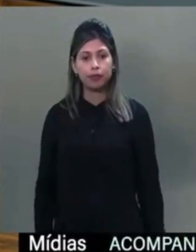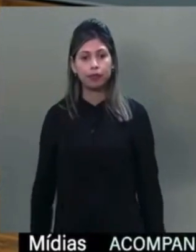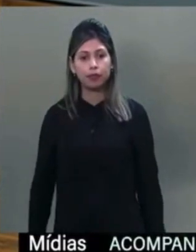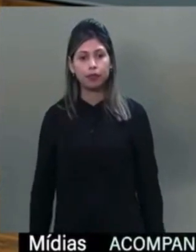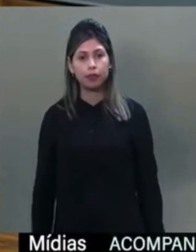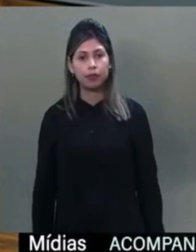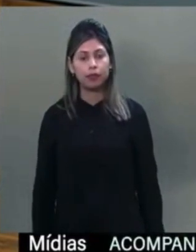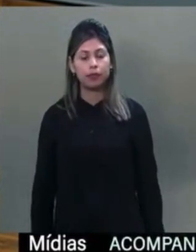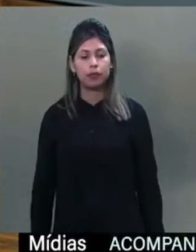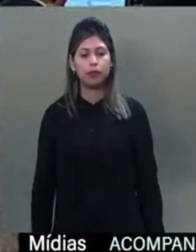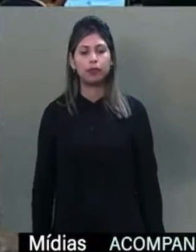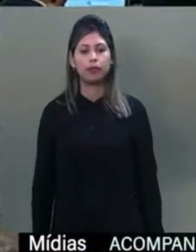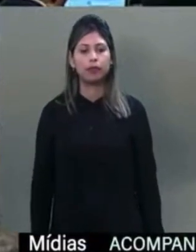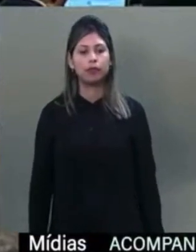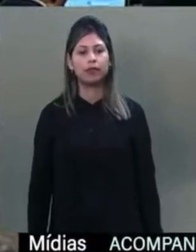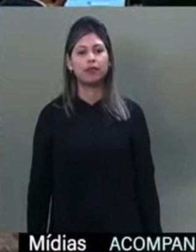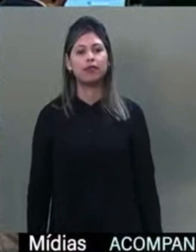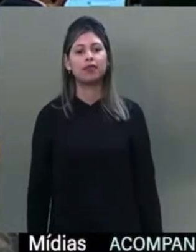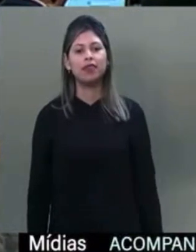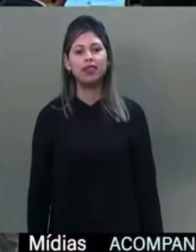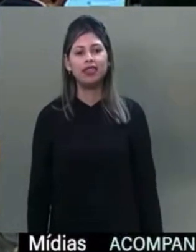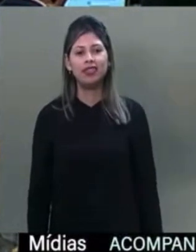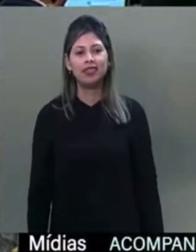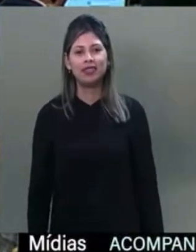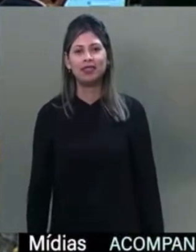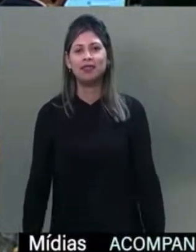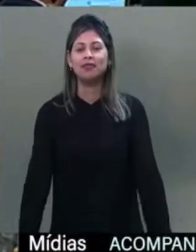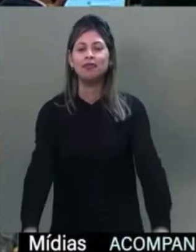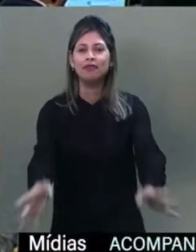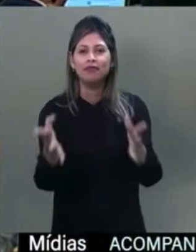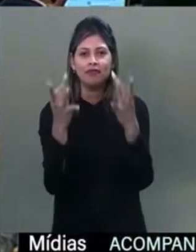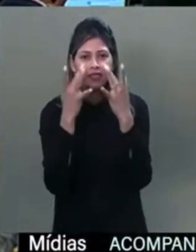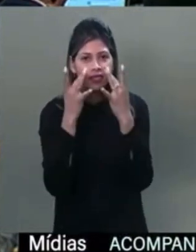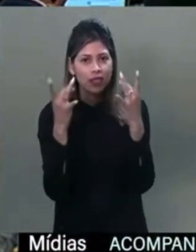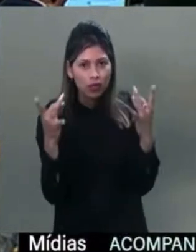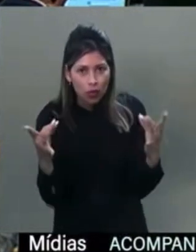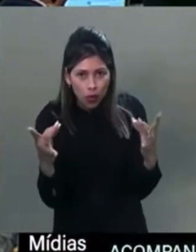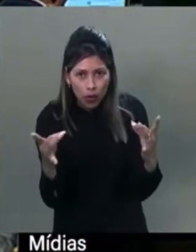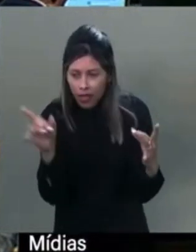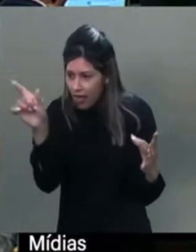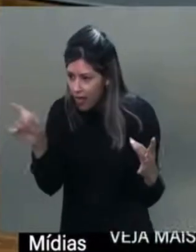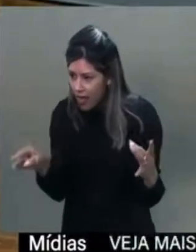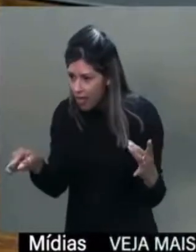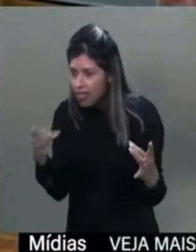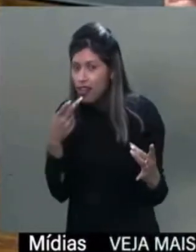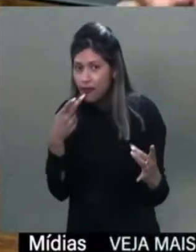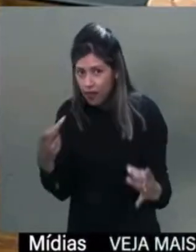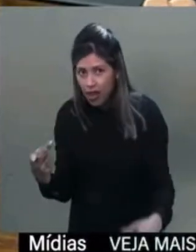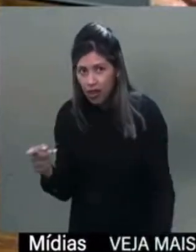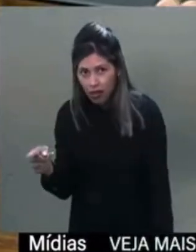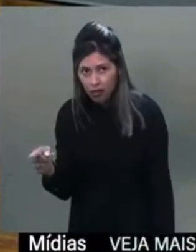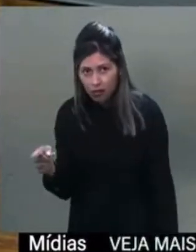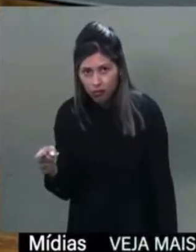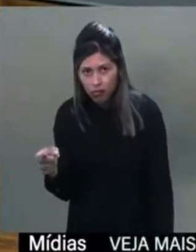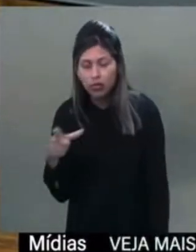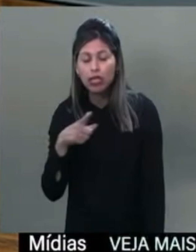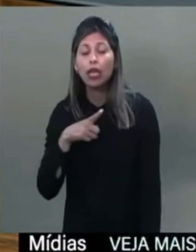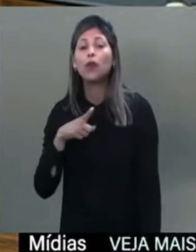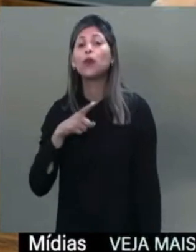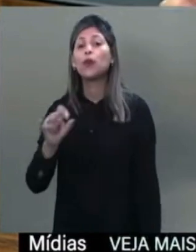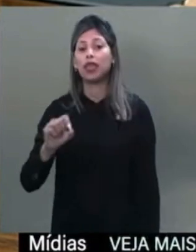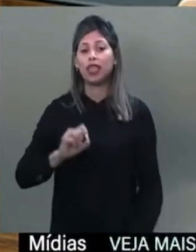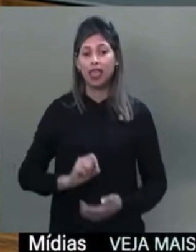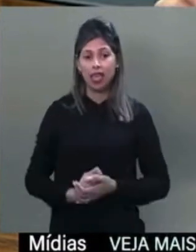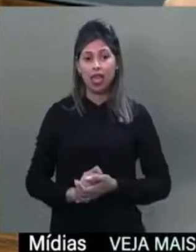saiu de uma dívida... Eu queria pedir atenção aqui do plenário, nós temos o senador na tribuna. Saiu de uma dívida em dólar para